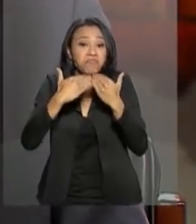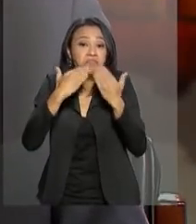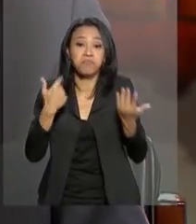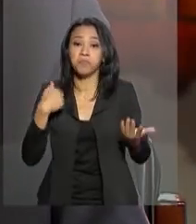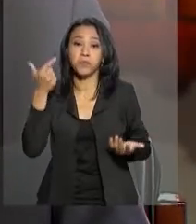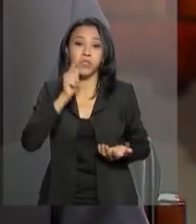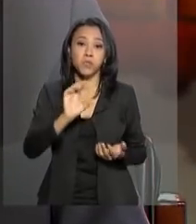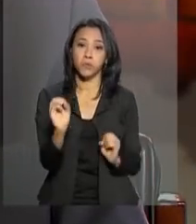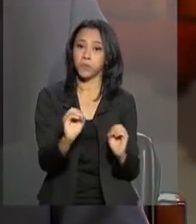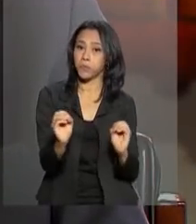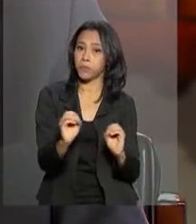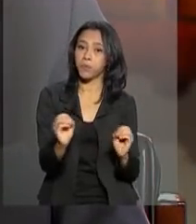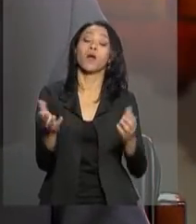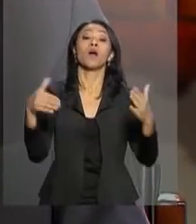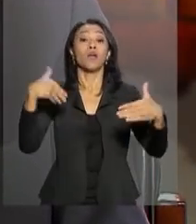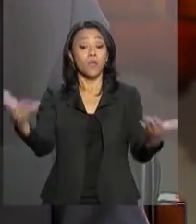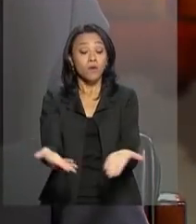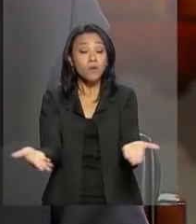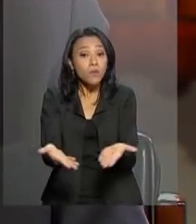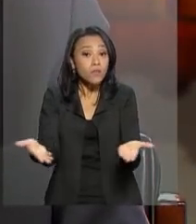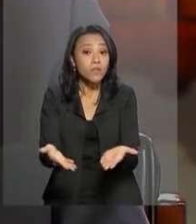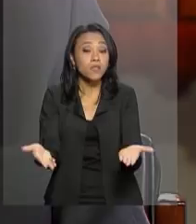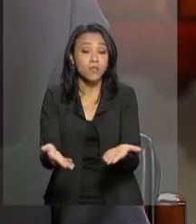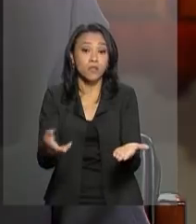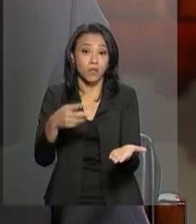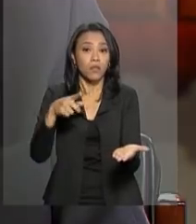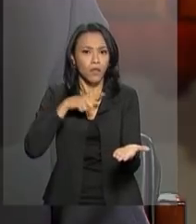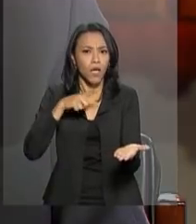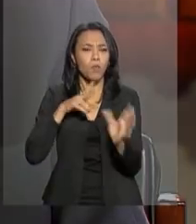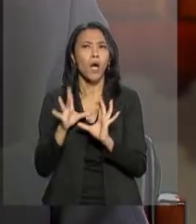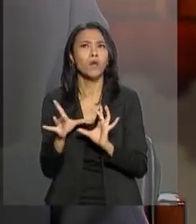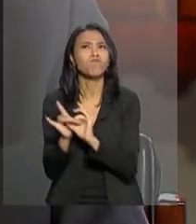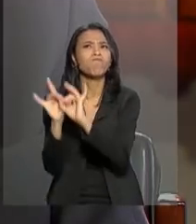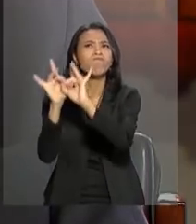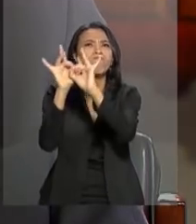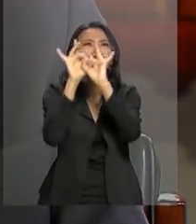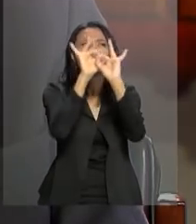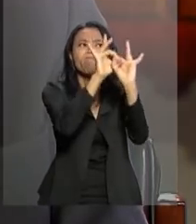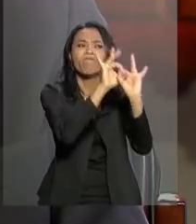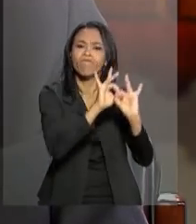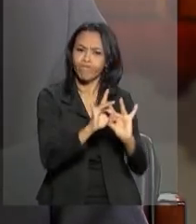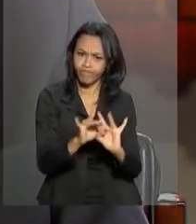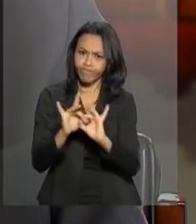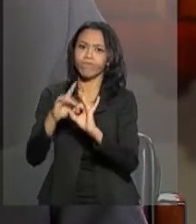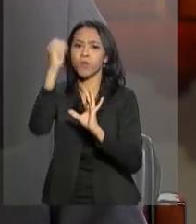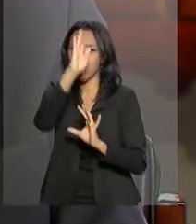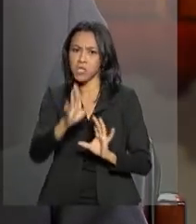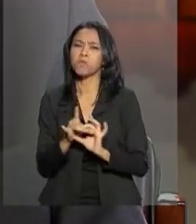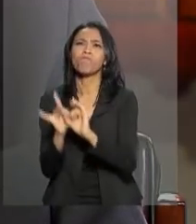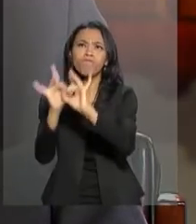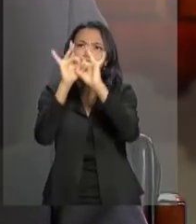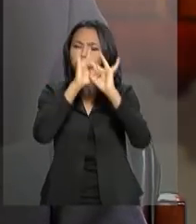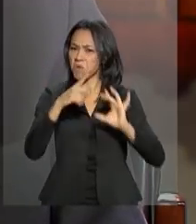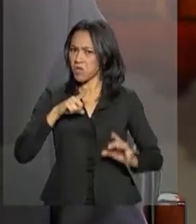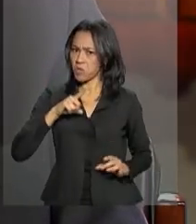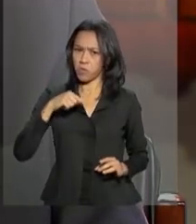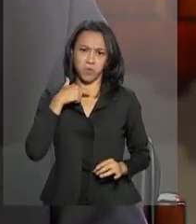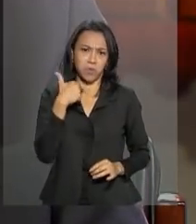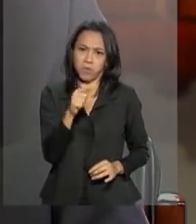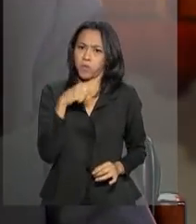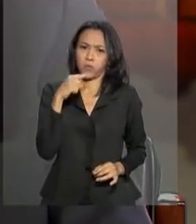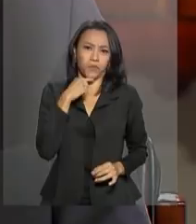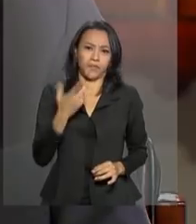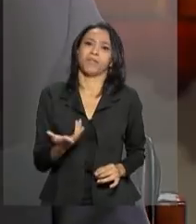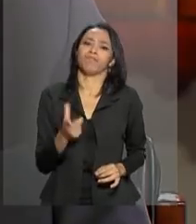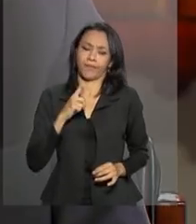hoje, mais do que nunca, há uma unidade nacional consolidada. Eu não tenho a menor dúvida disso, não é? Você